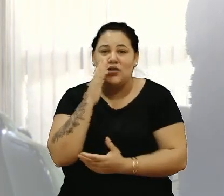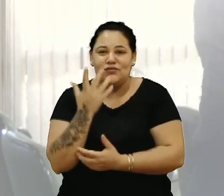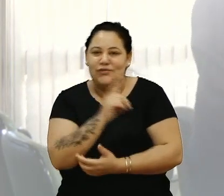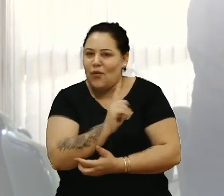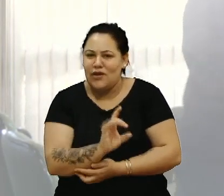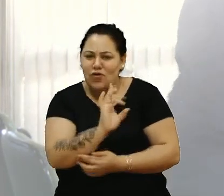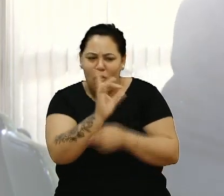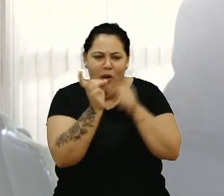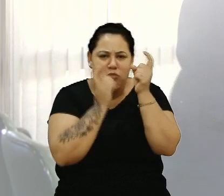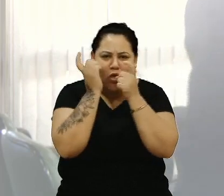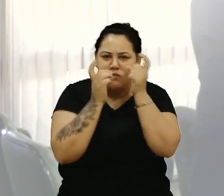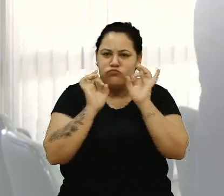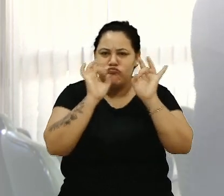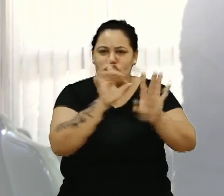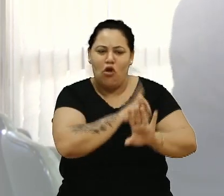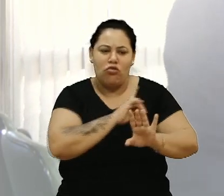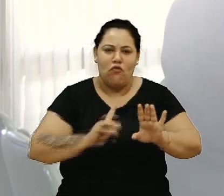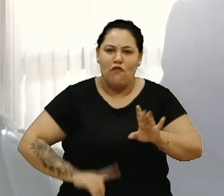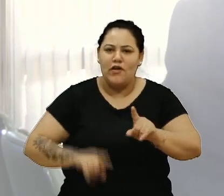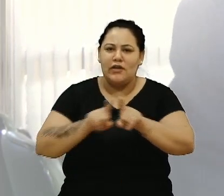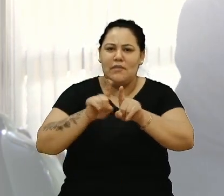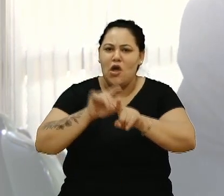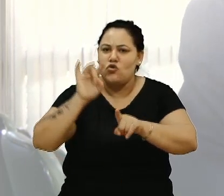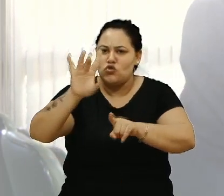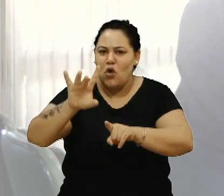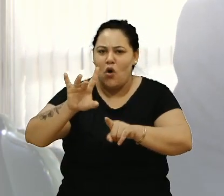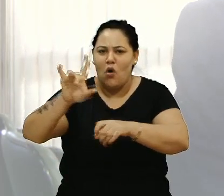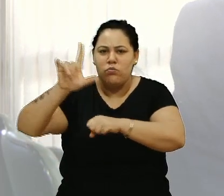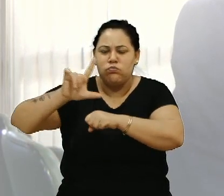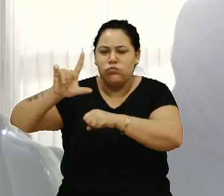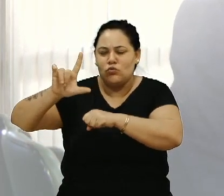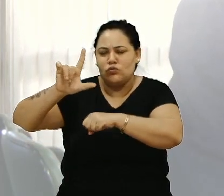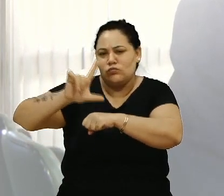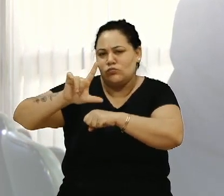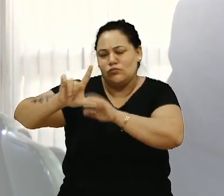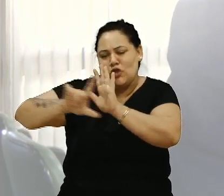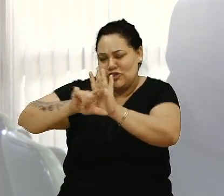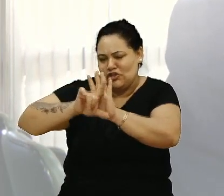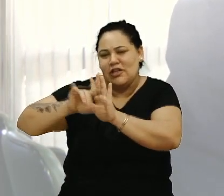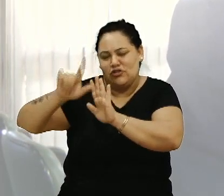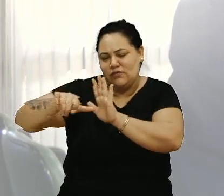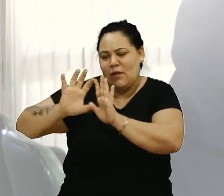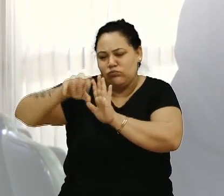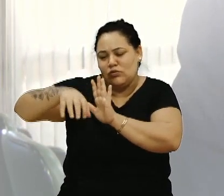dizer, somente do governo ou somente do legislativo, mas de toda da sociedade como um